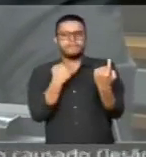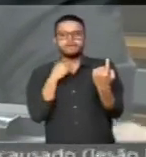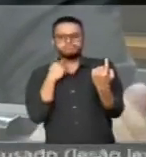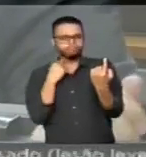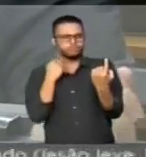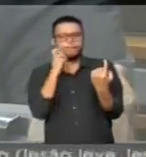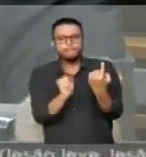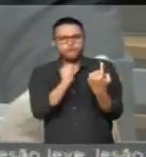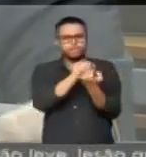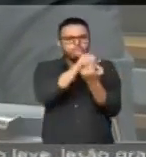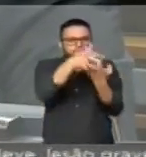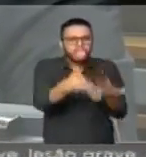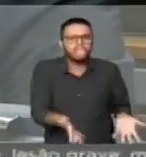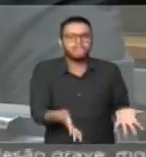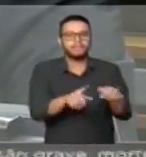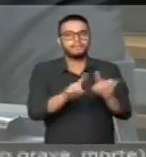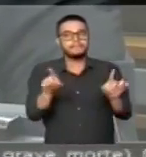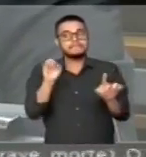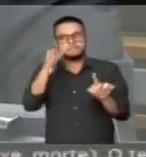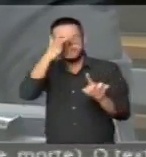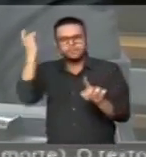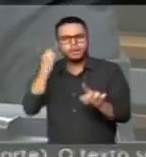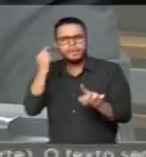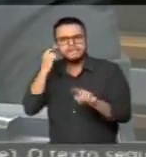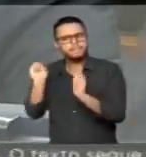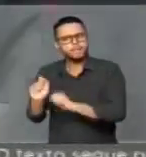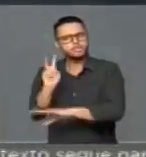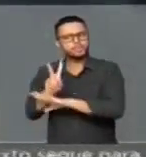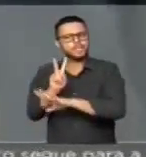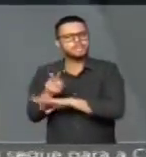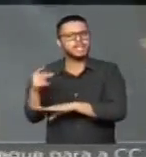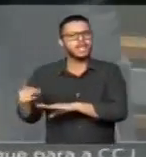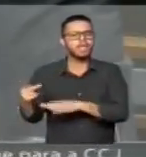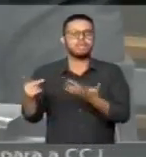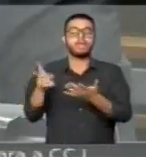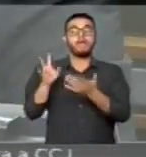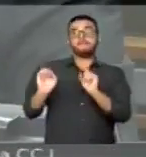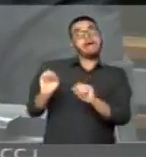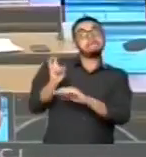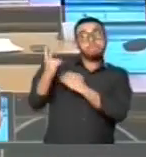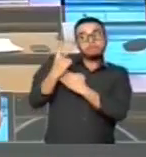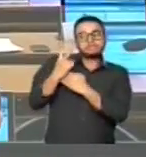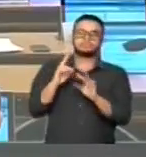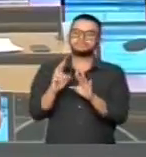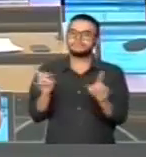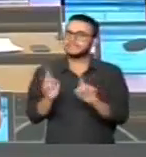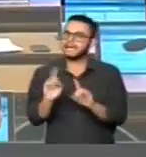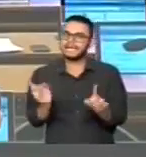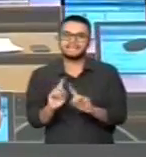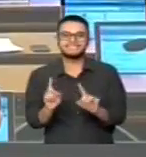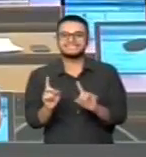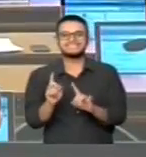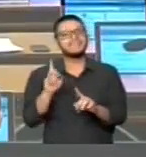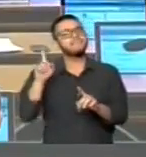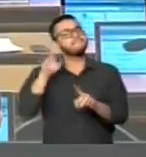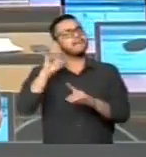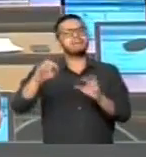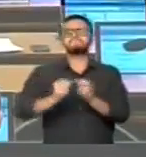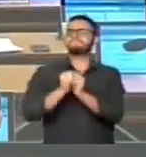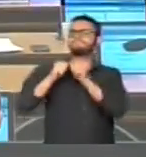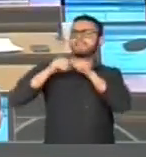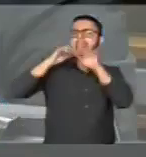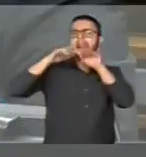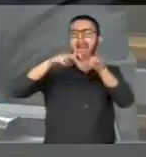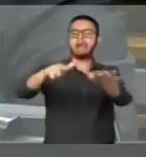acham que a preservação do mandato do deputado Cunha pode preservá-los, não. Vai fazer a sanha apuratória ser muito maior aqui. Eu